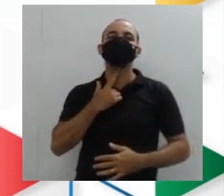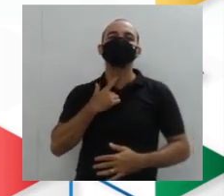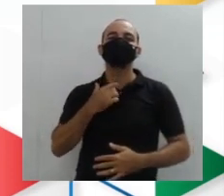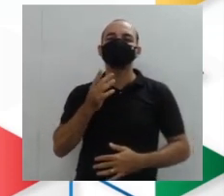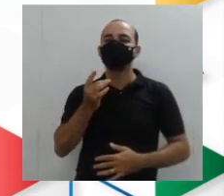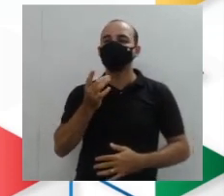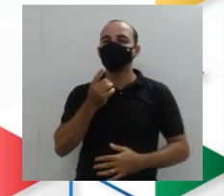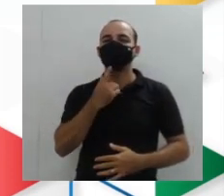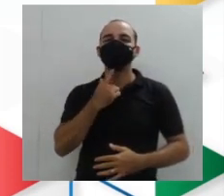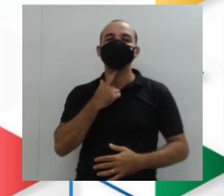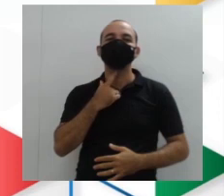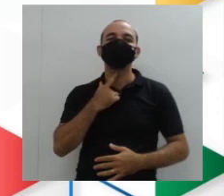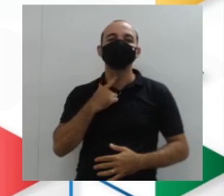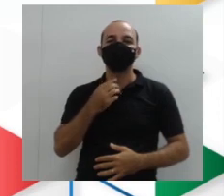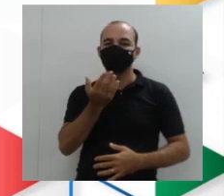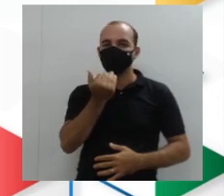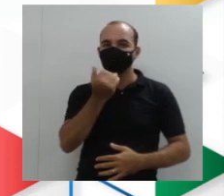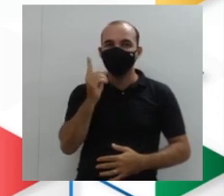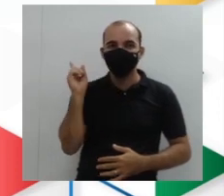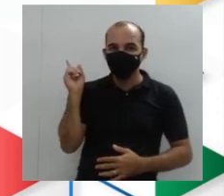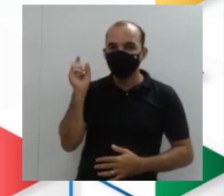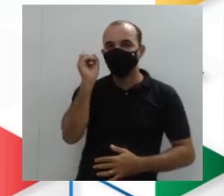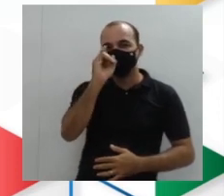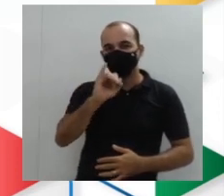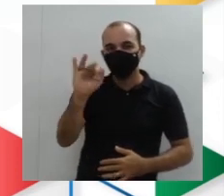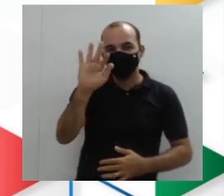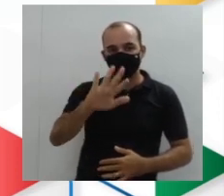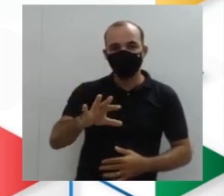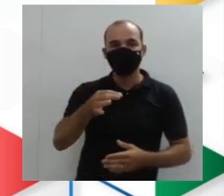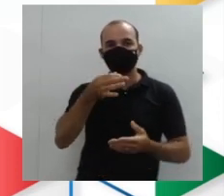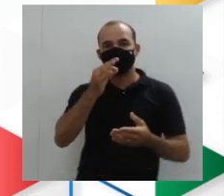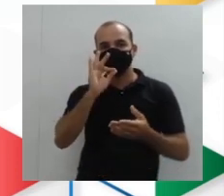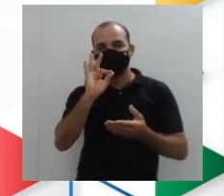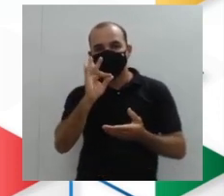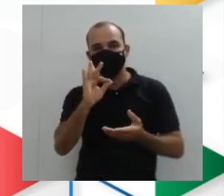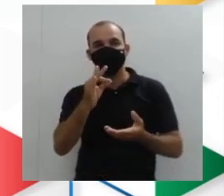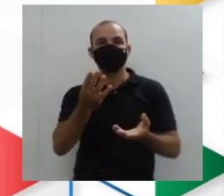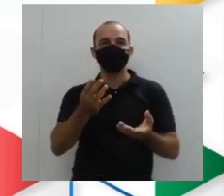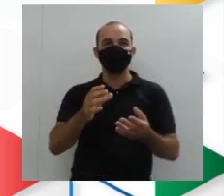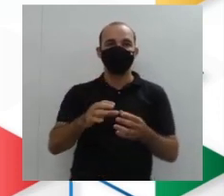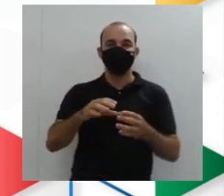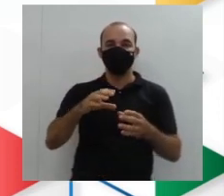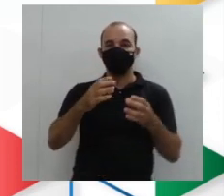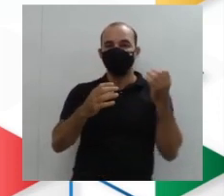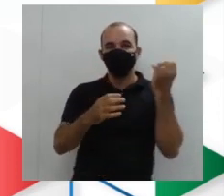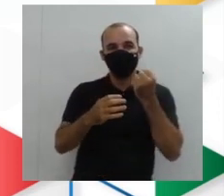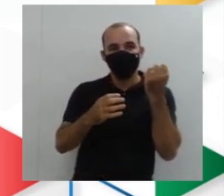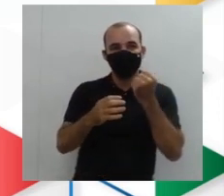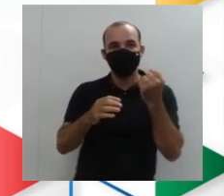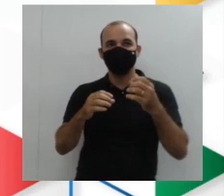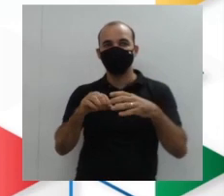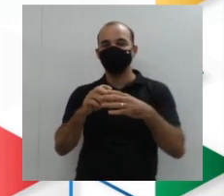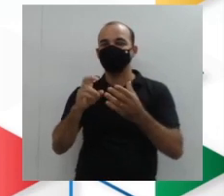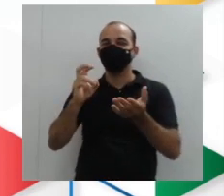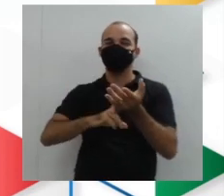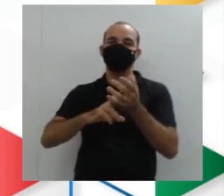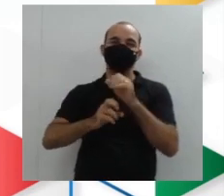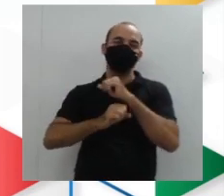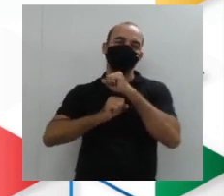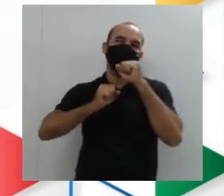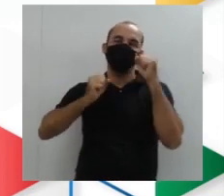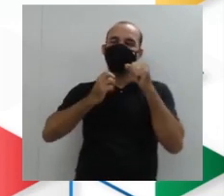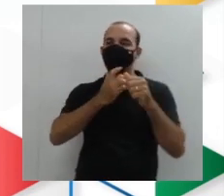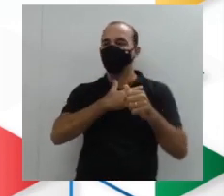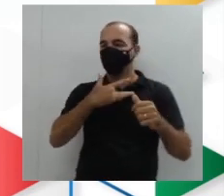o texto expõe a ideia de um café, de uma bebida, certo? Matinal,